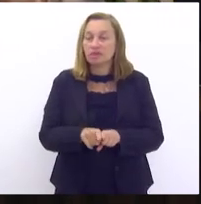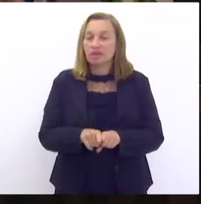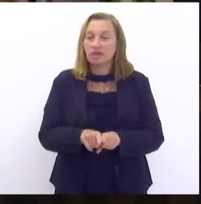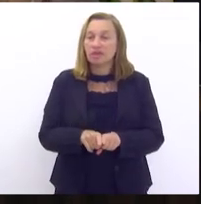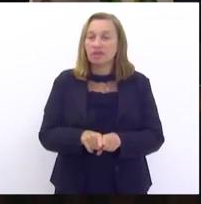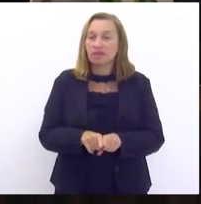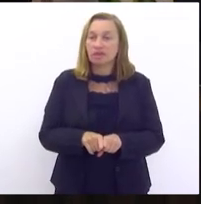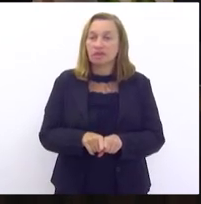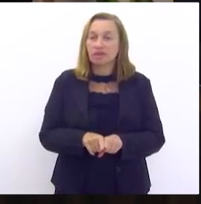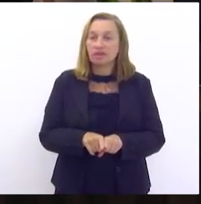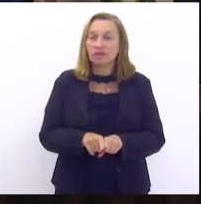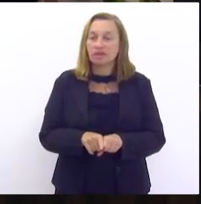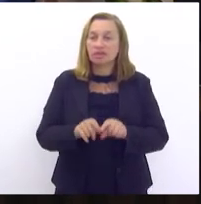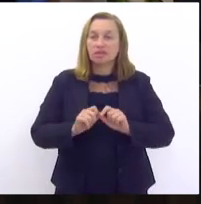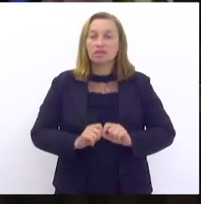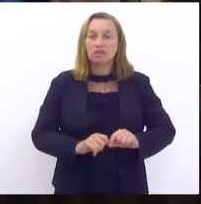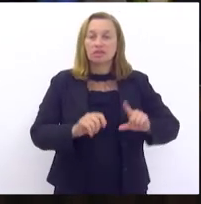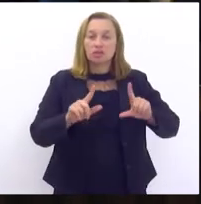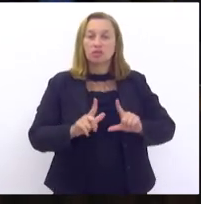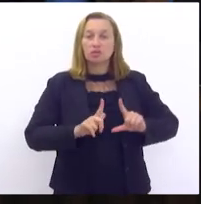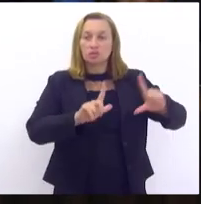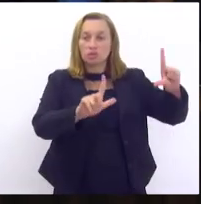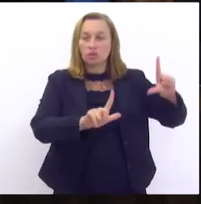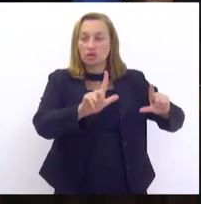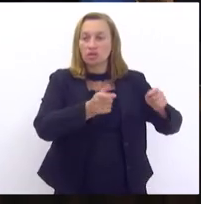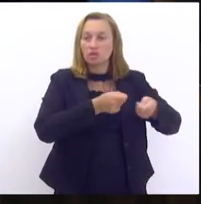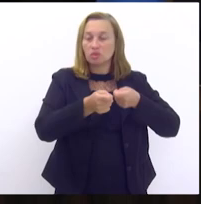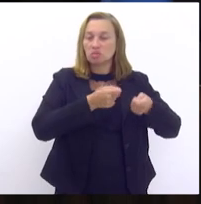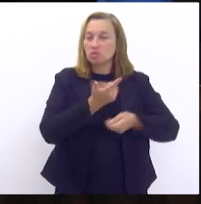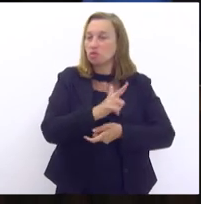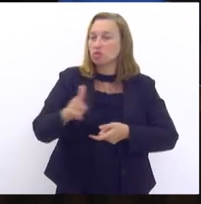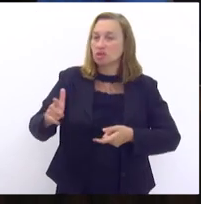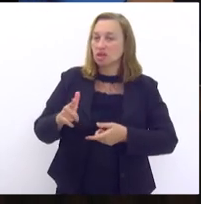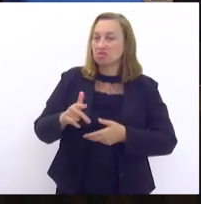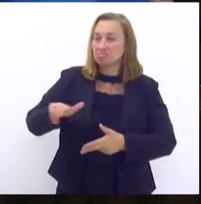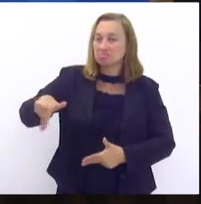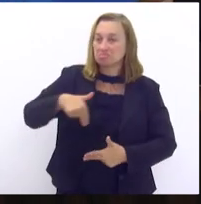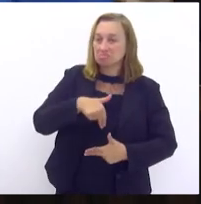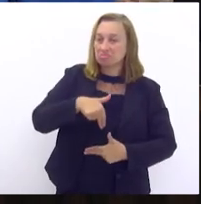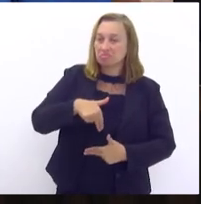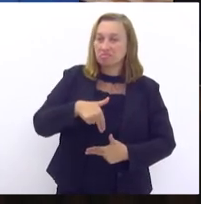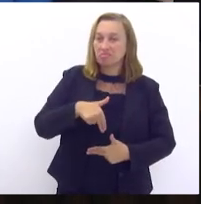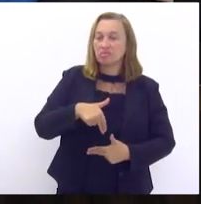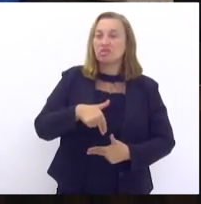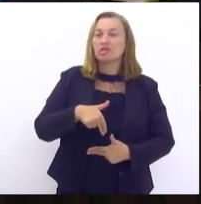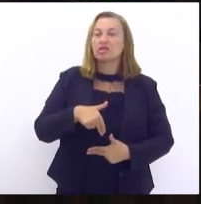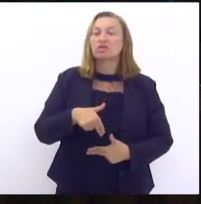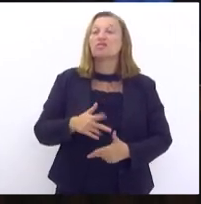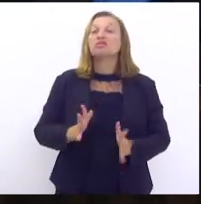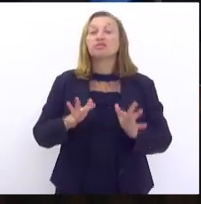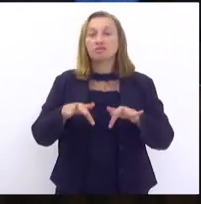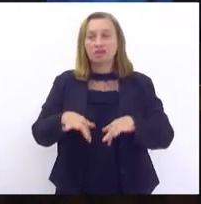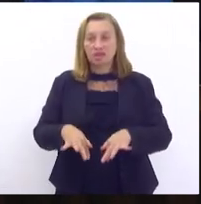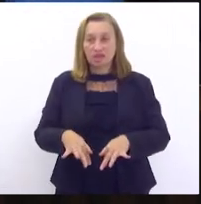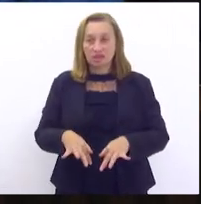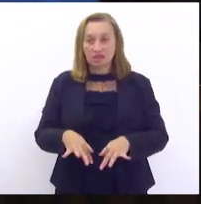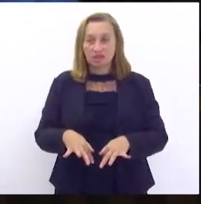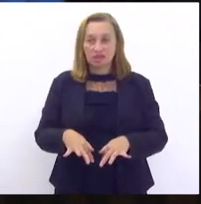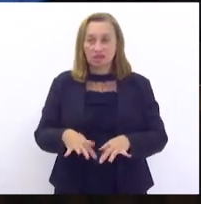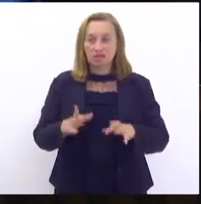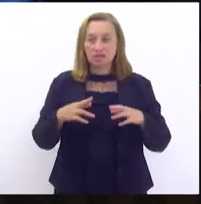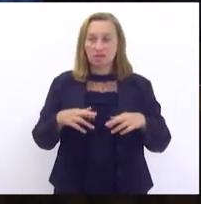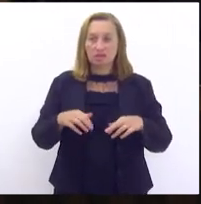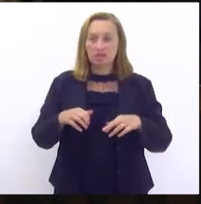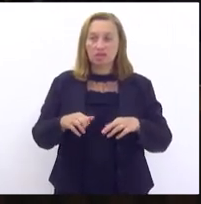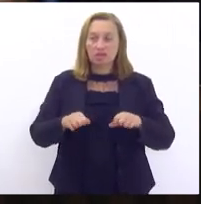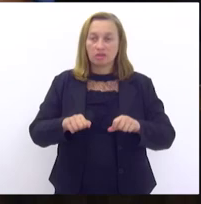está no quadro de controles, e não havendo mais oradores inscritos, está suspensa a